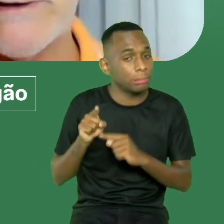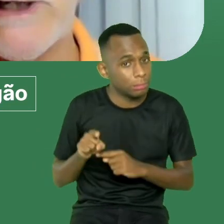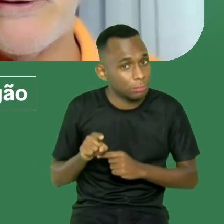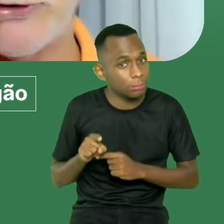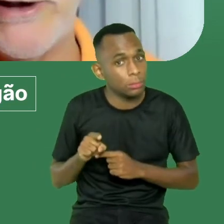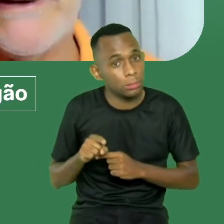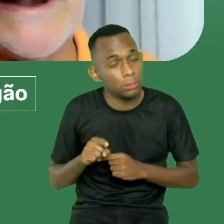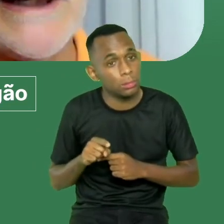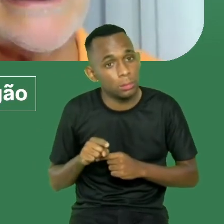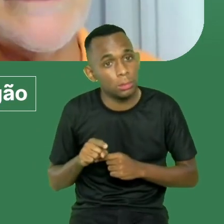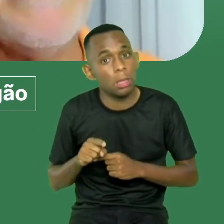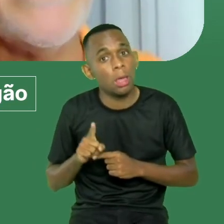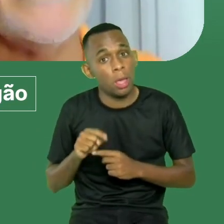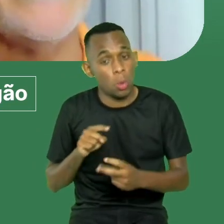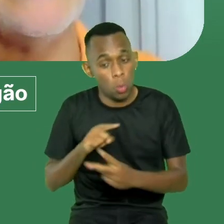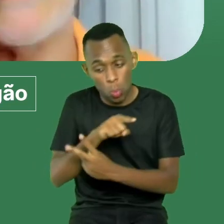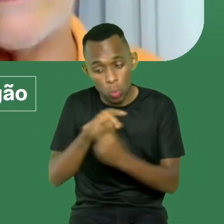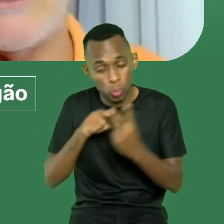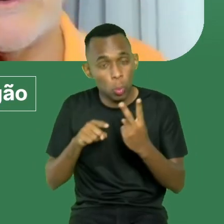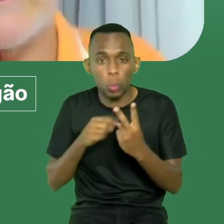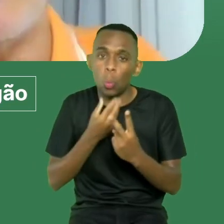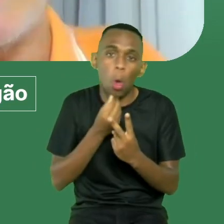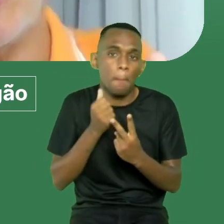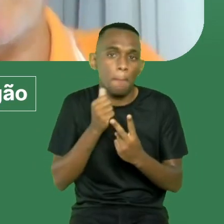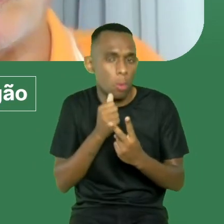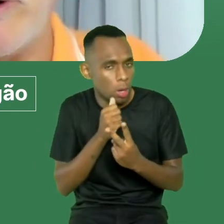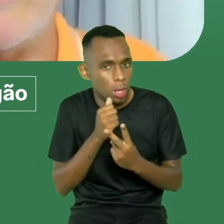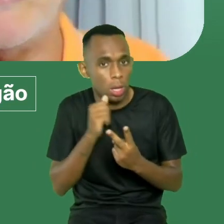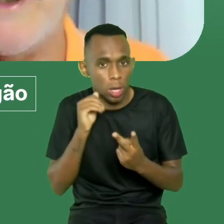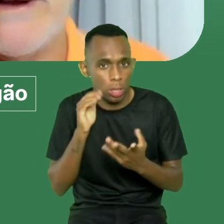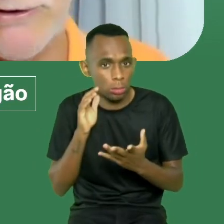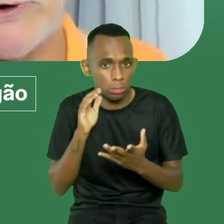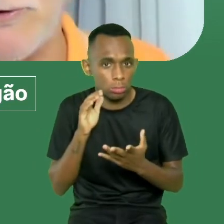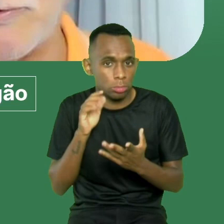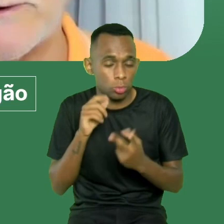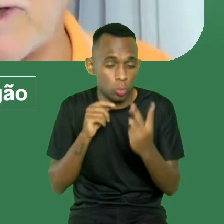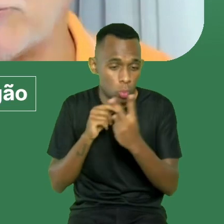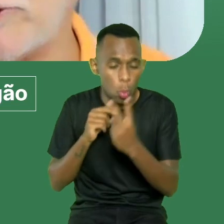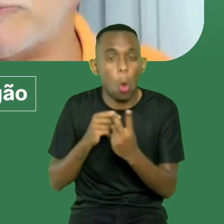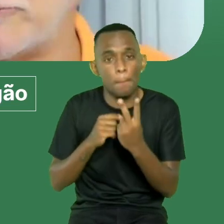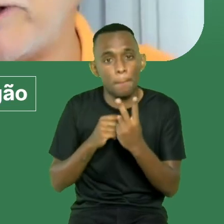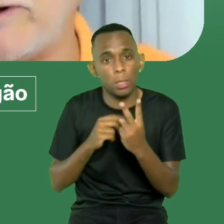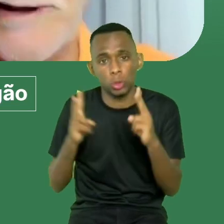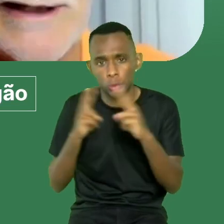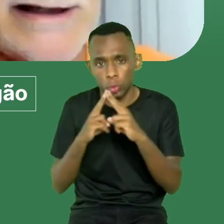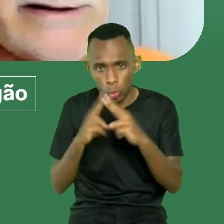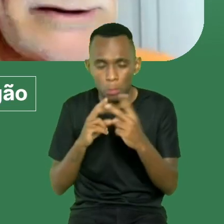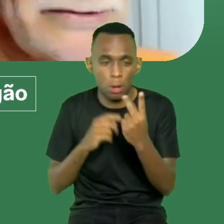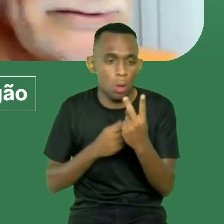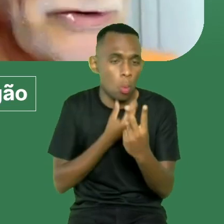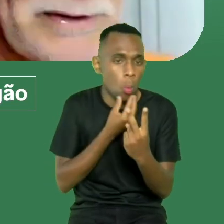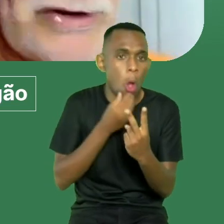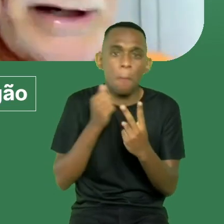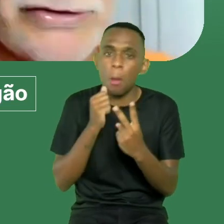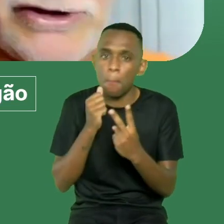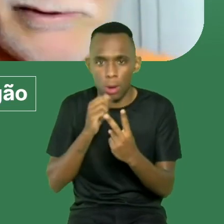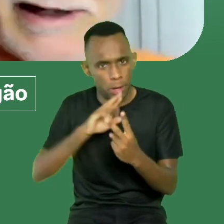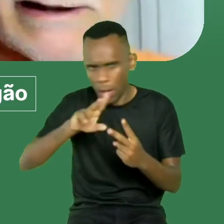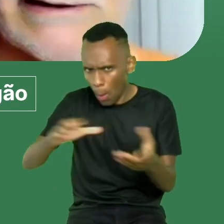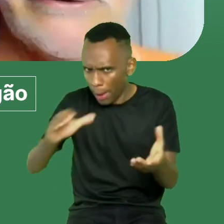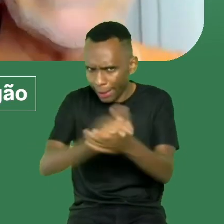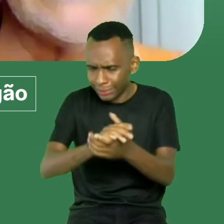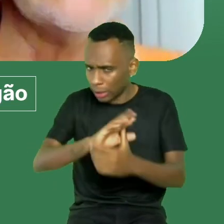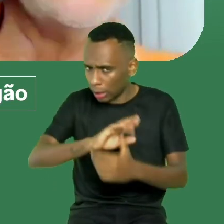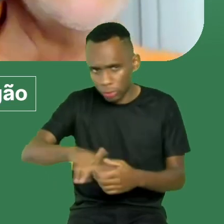é um casal só em cena, um casal, quer dizer, uma dupla, um homem e uma mulher, eles não são casados, não tem uma relação, os personagens não